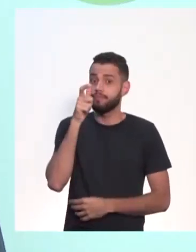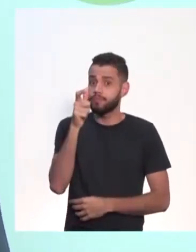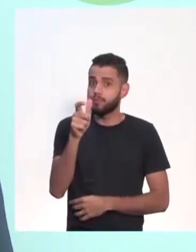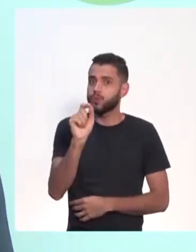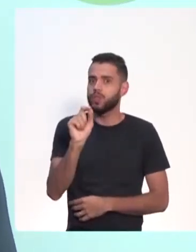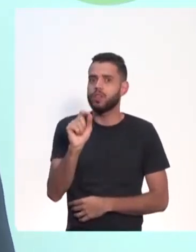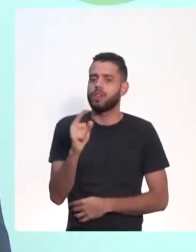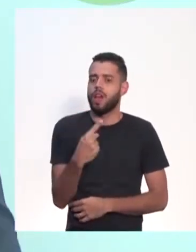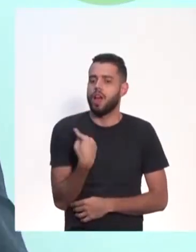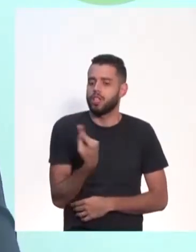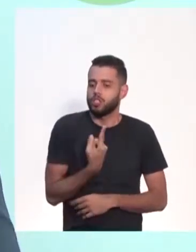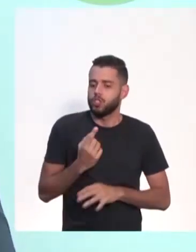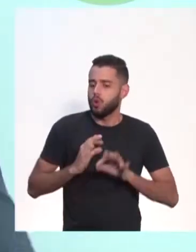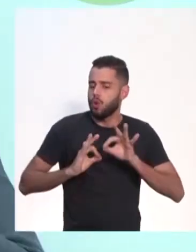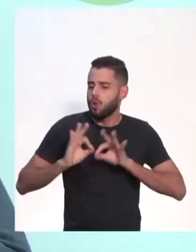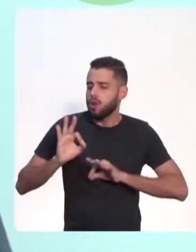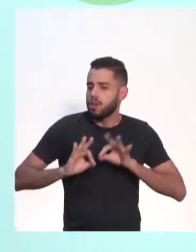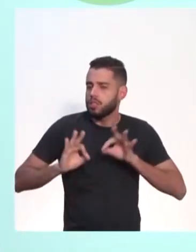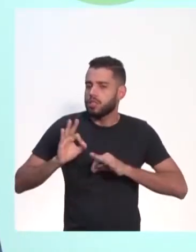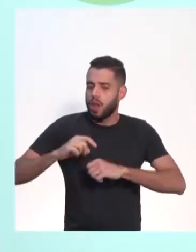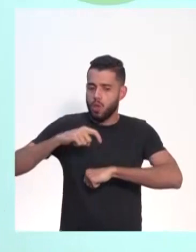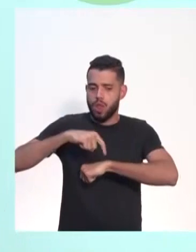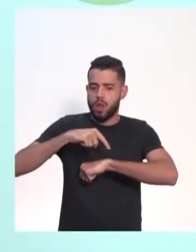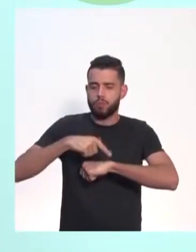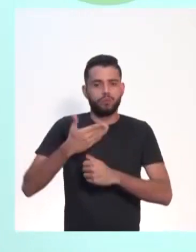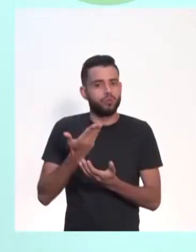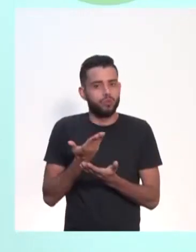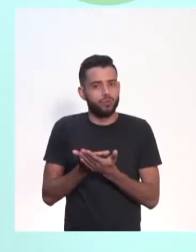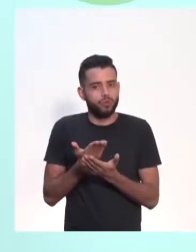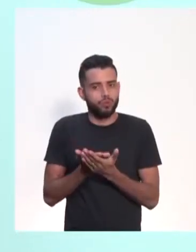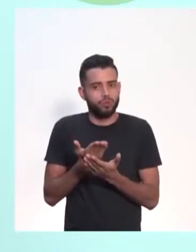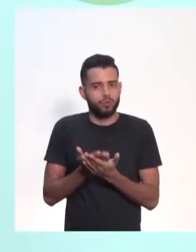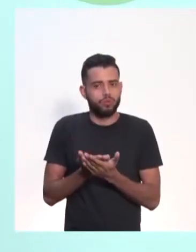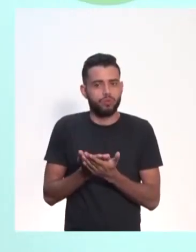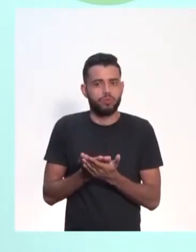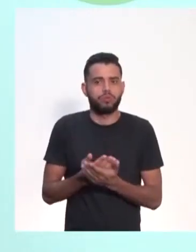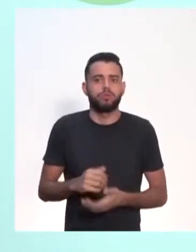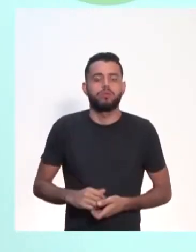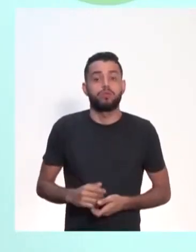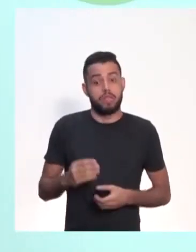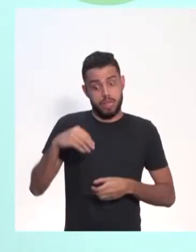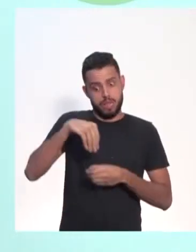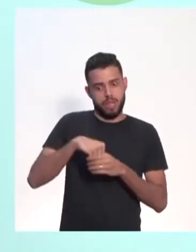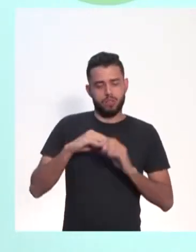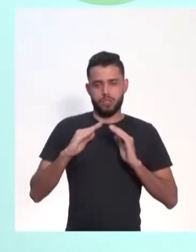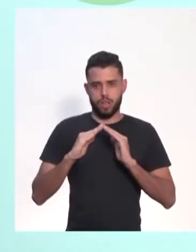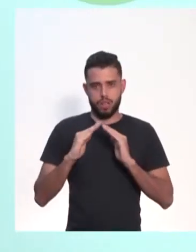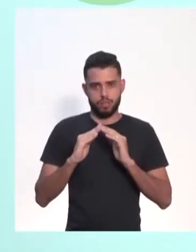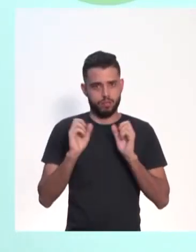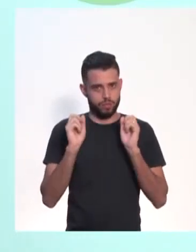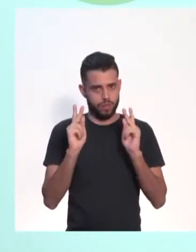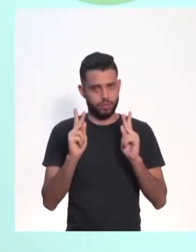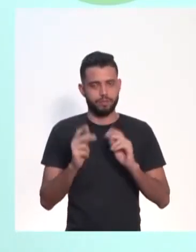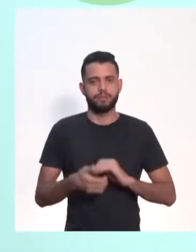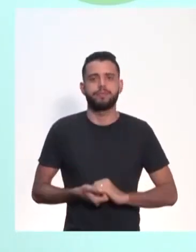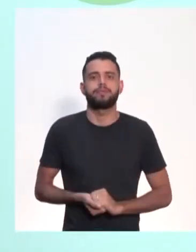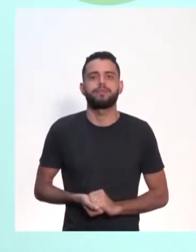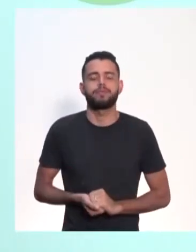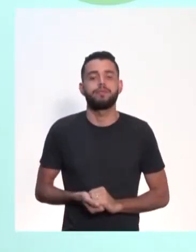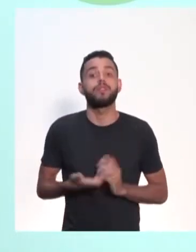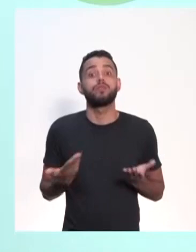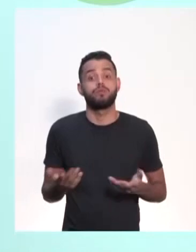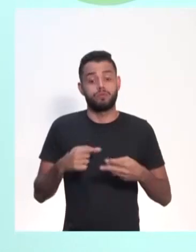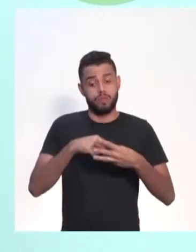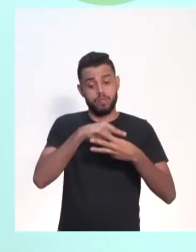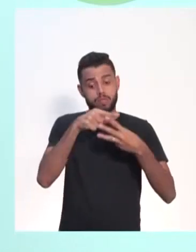nossa organização dentro desse cenário de estudo em casa. Tudo bem? São 3 pontos